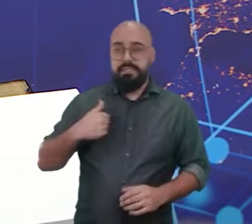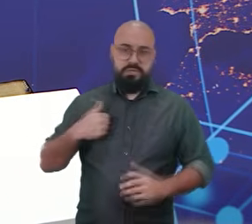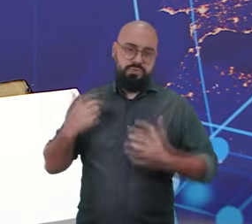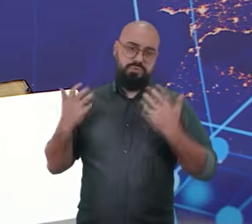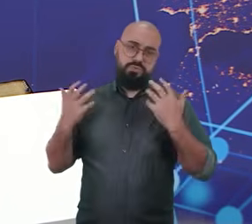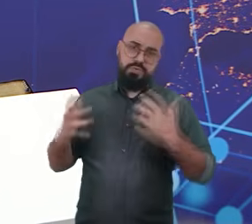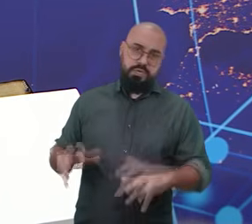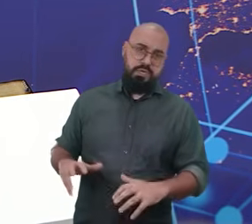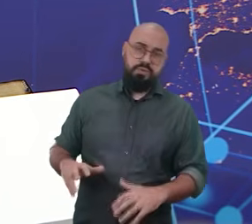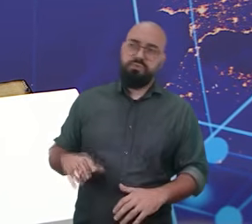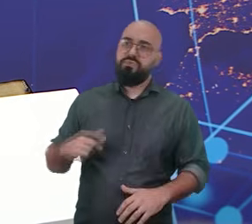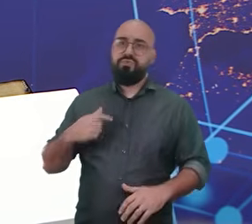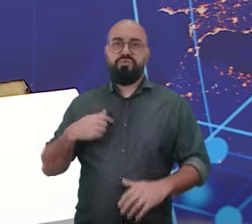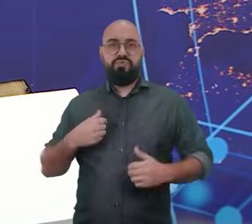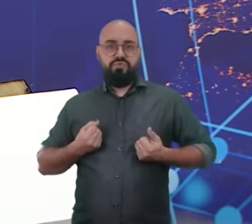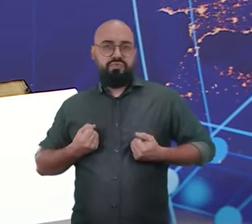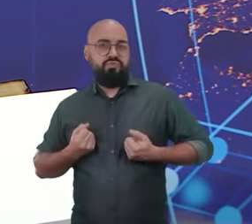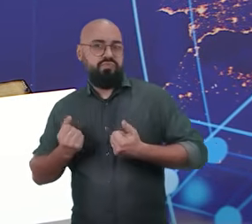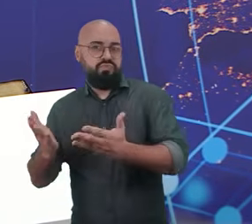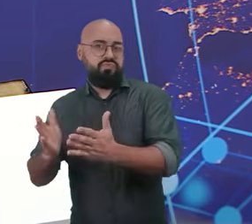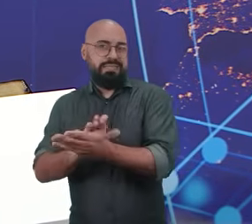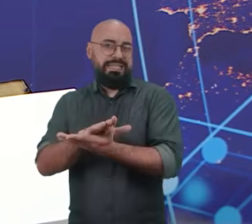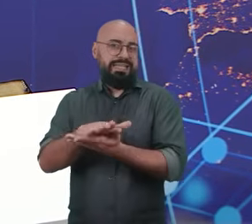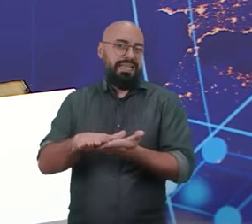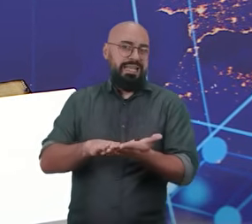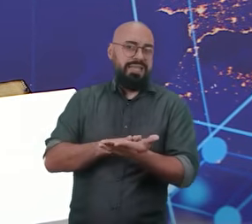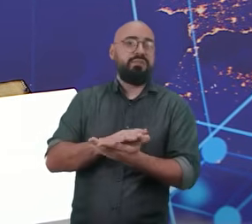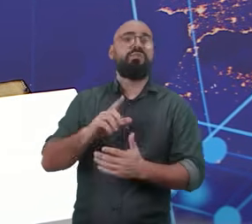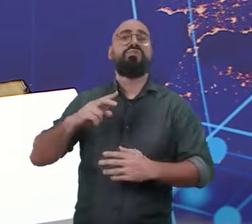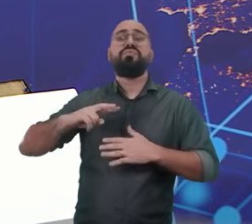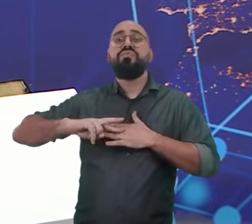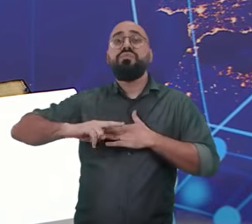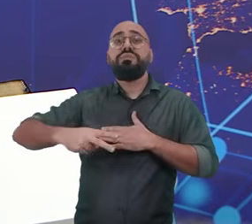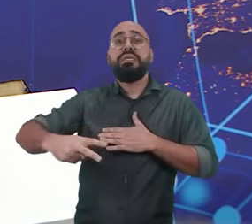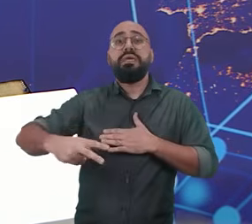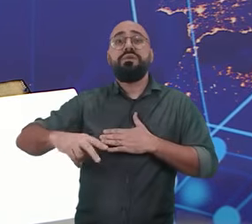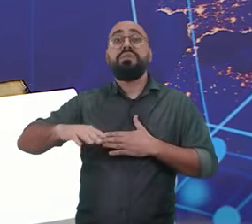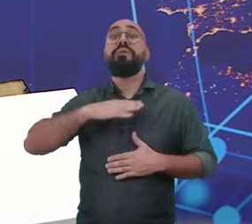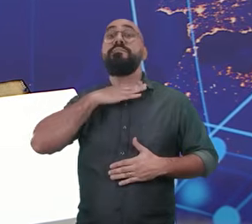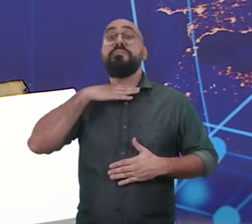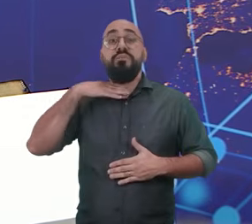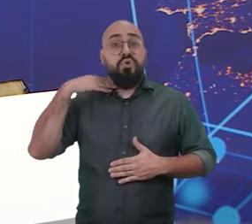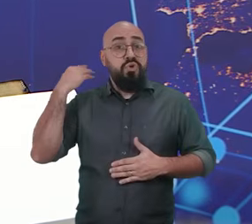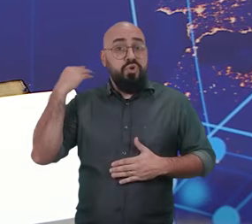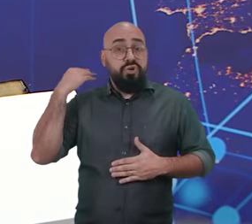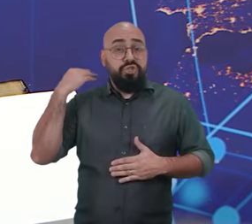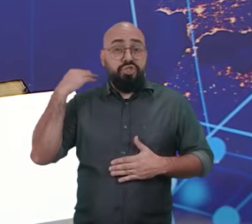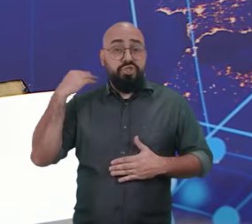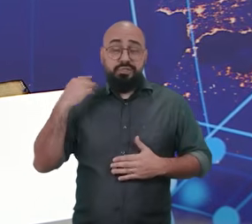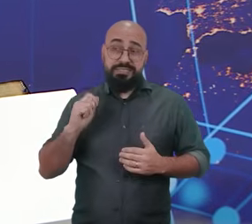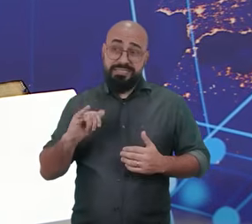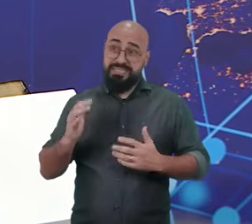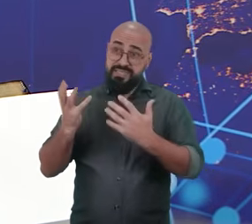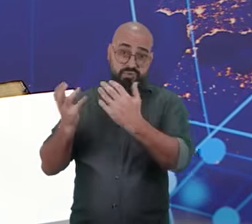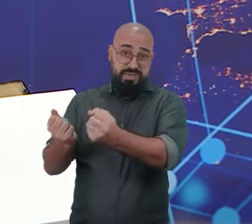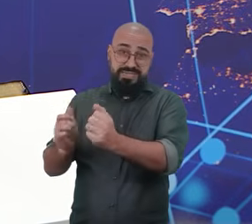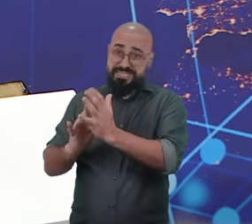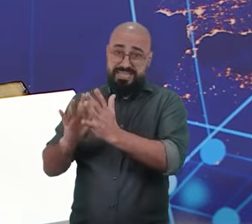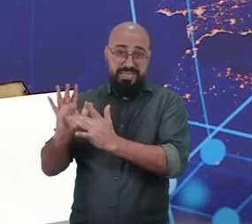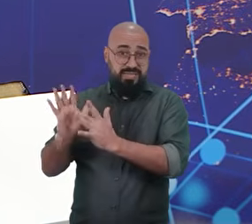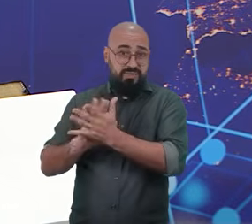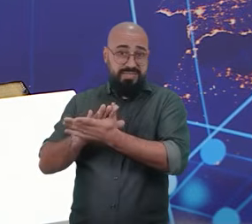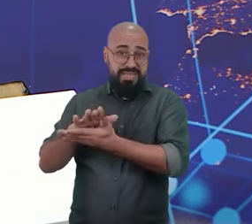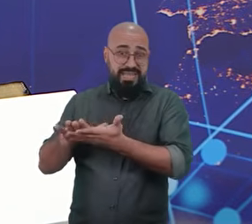quero, se eu não me entrego, a consequência é morte e não eternidade. Não existe eternidade dos dois